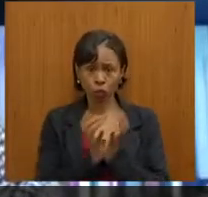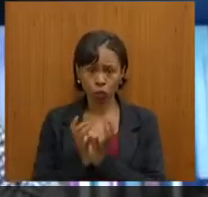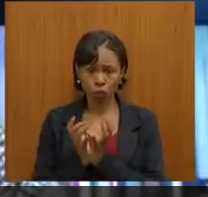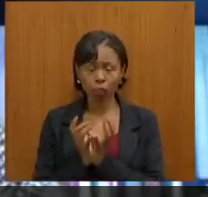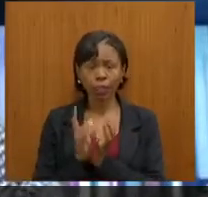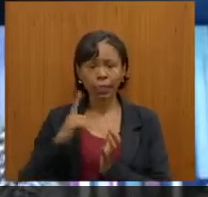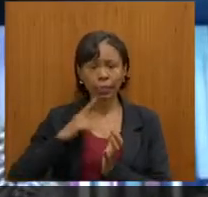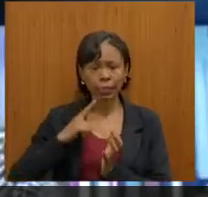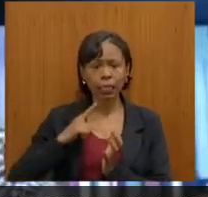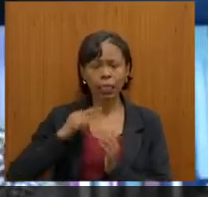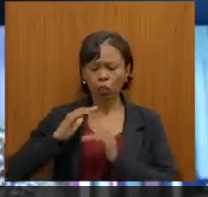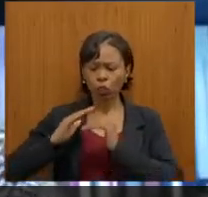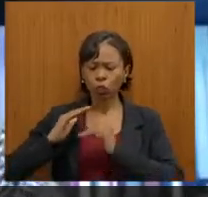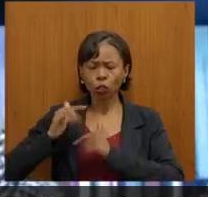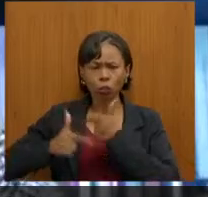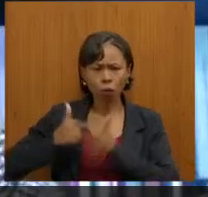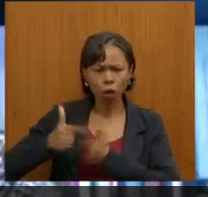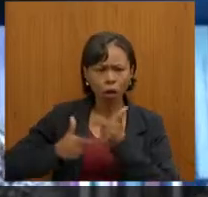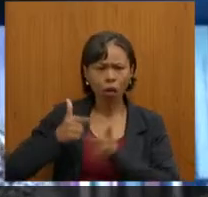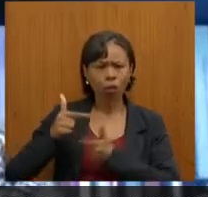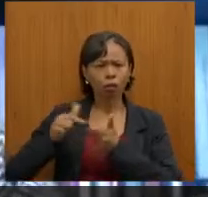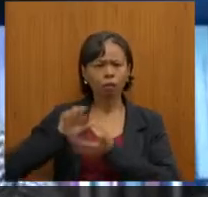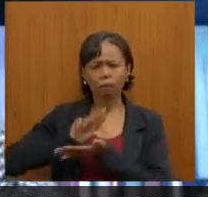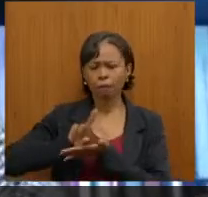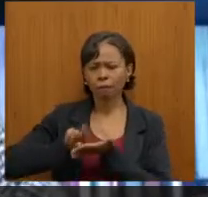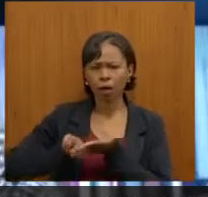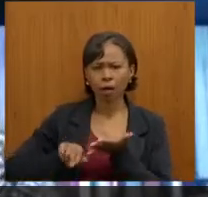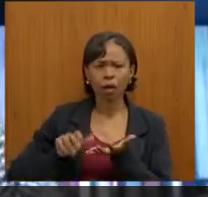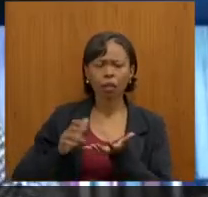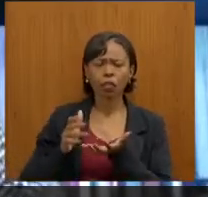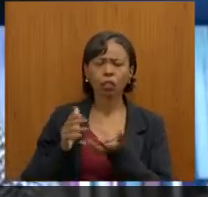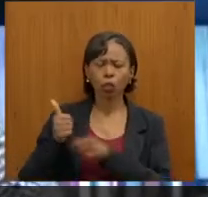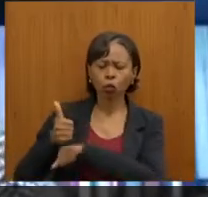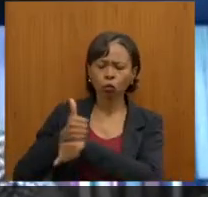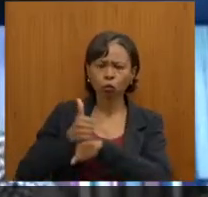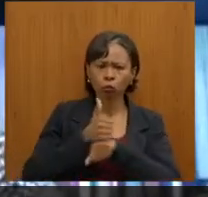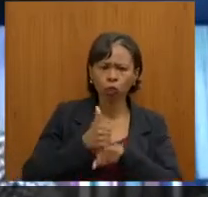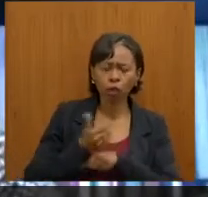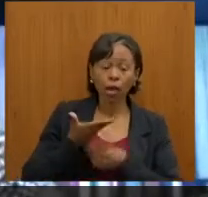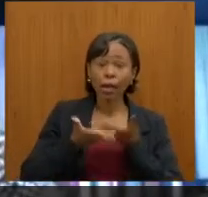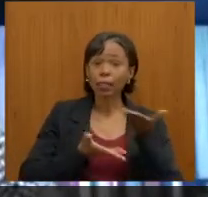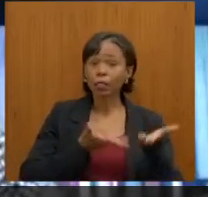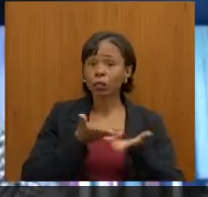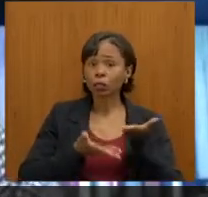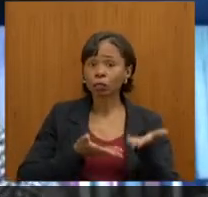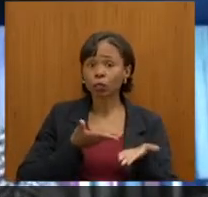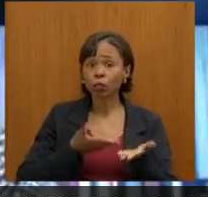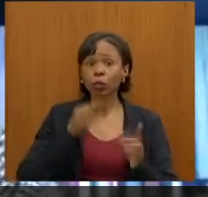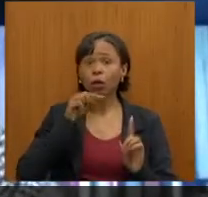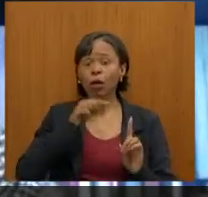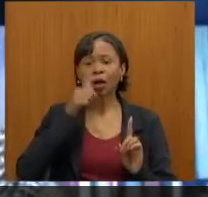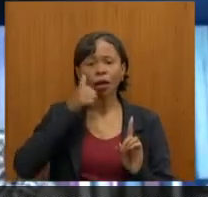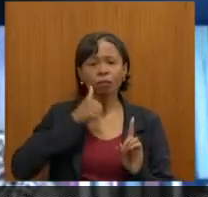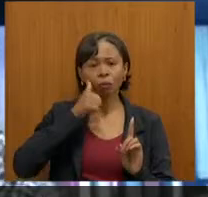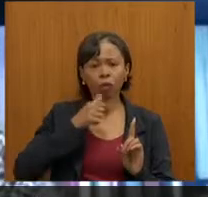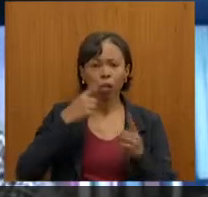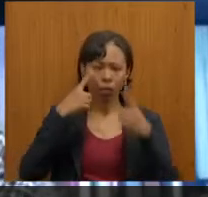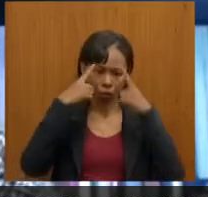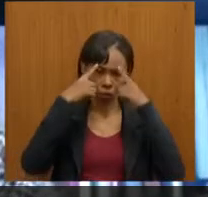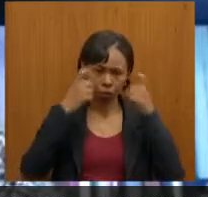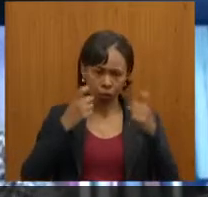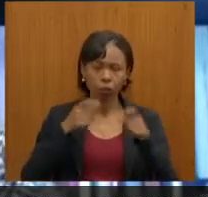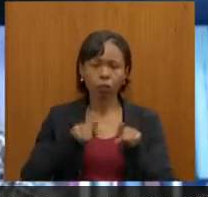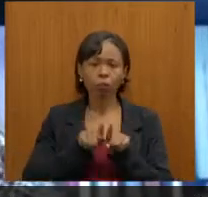serviços todos os órgãos de atendimento às mulheres em situação de violência reúne Secretaria